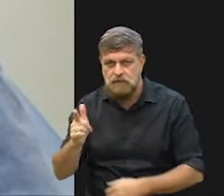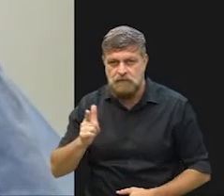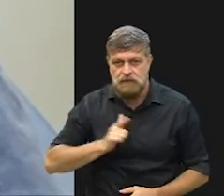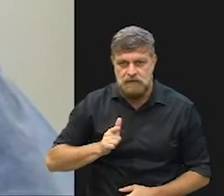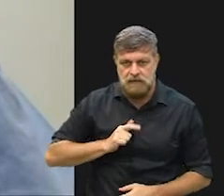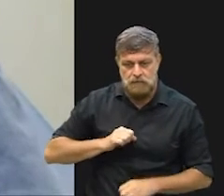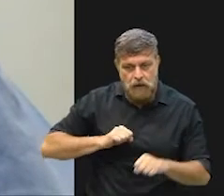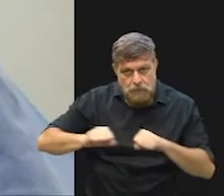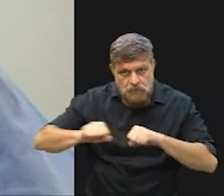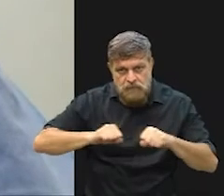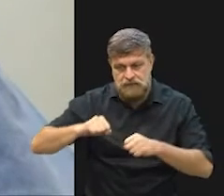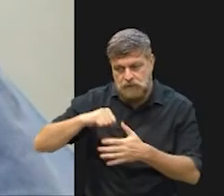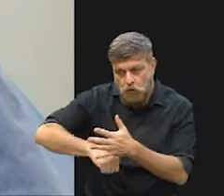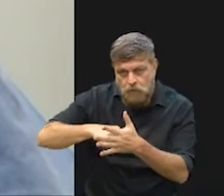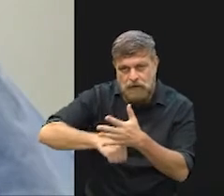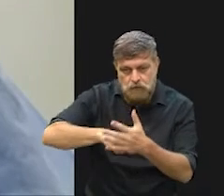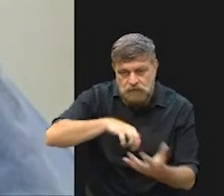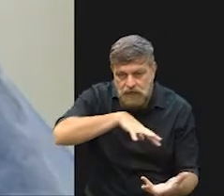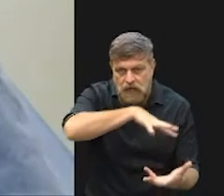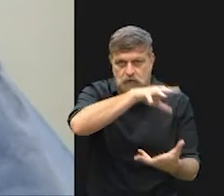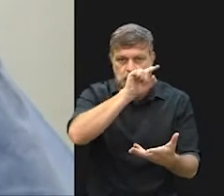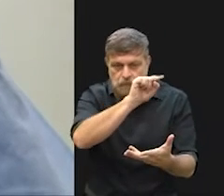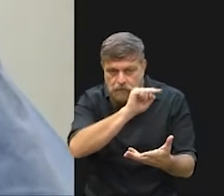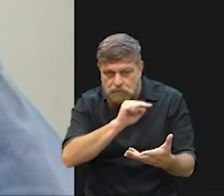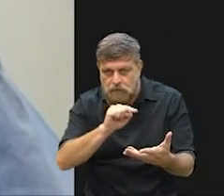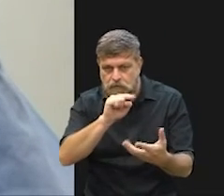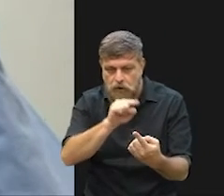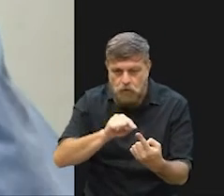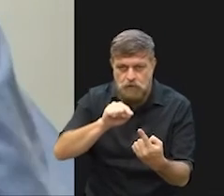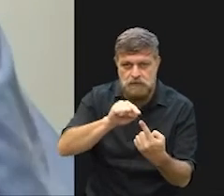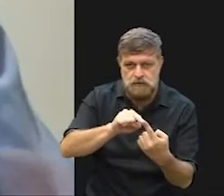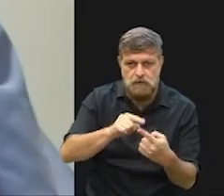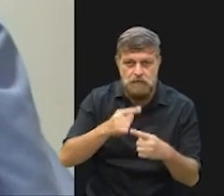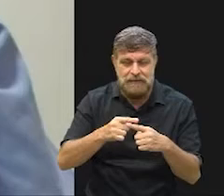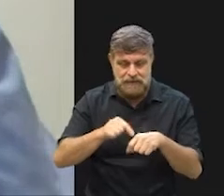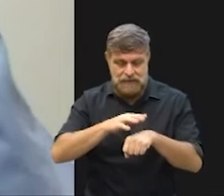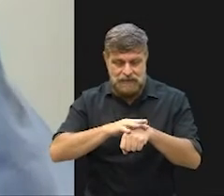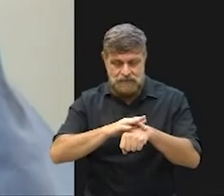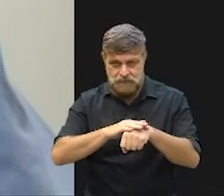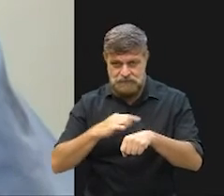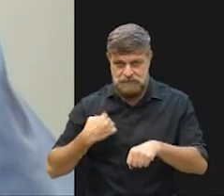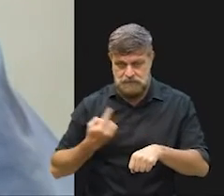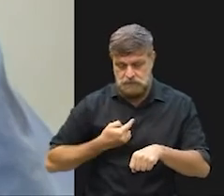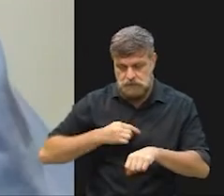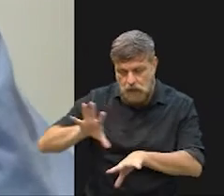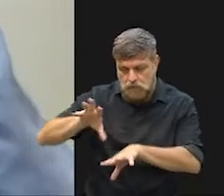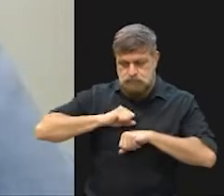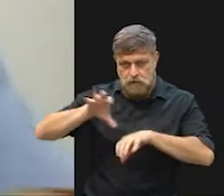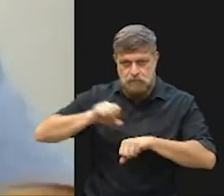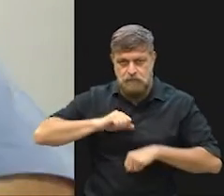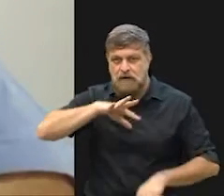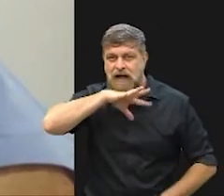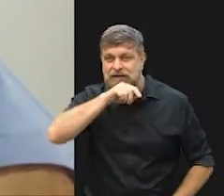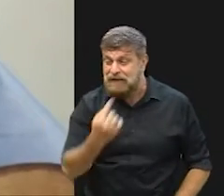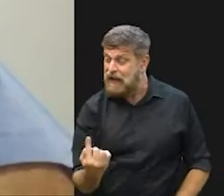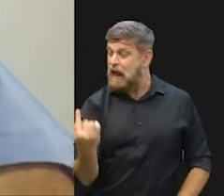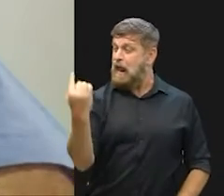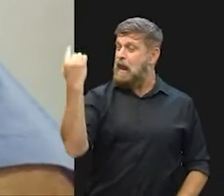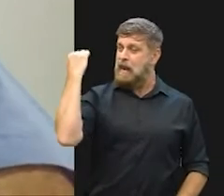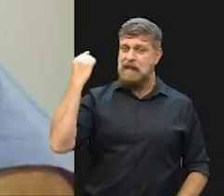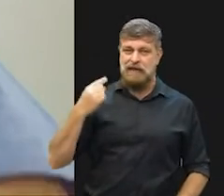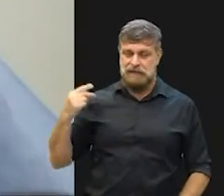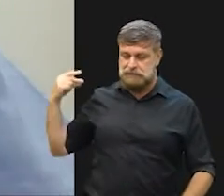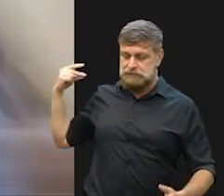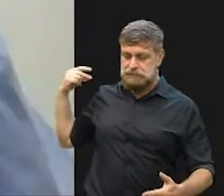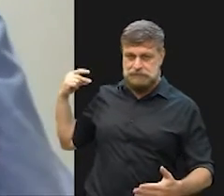existe uma movimentação mundial nesse sentido. Porque as doenças, né, que nós adquirimos dos animais lá 10 mil